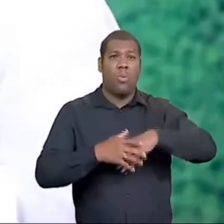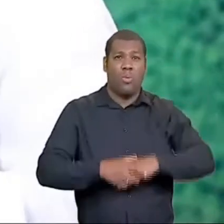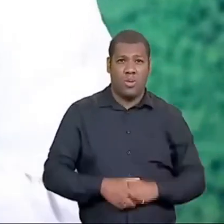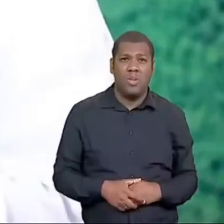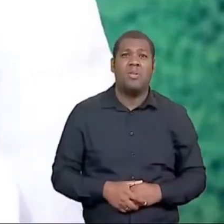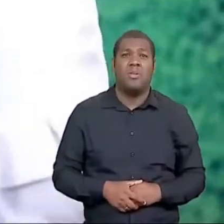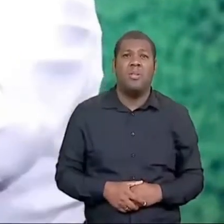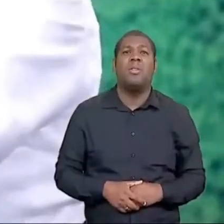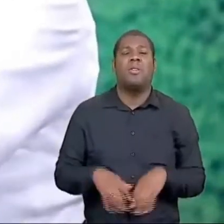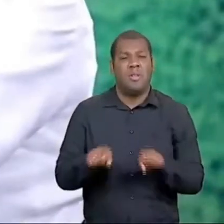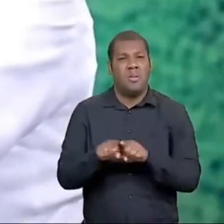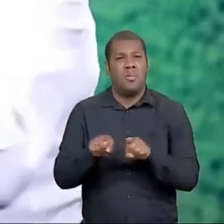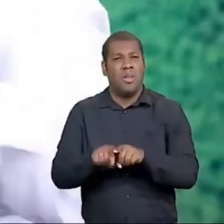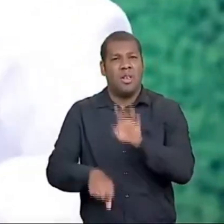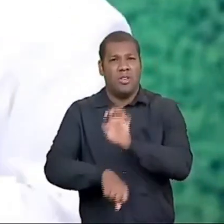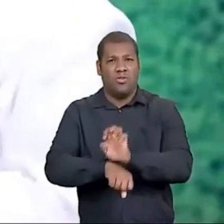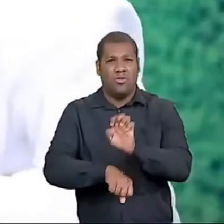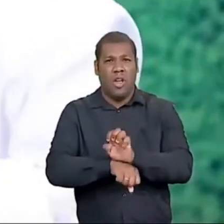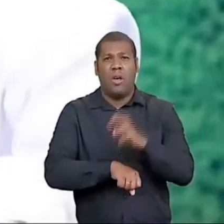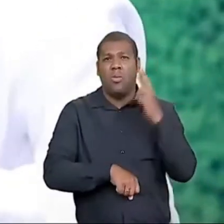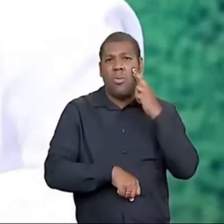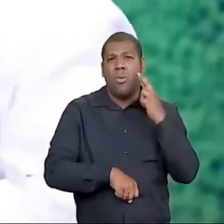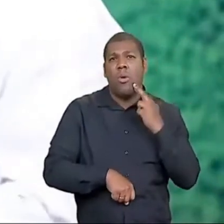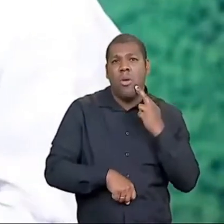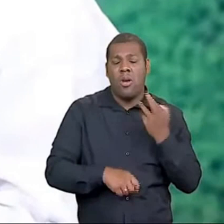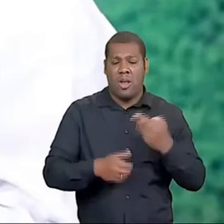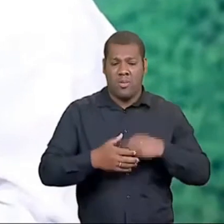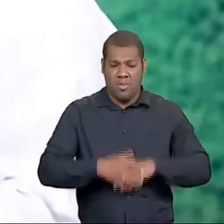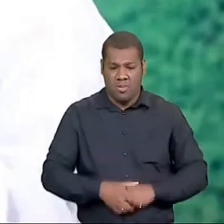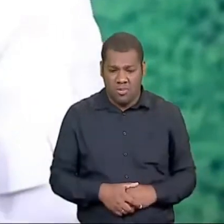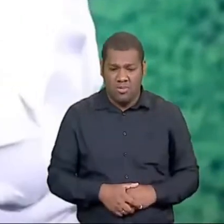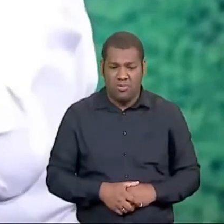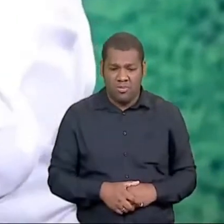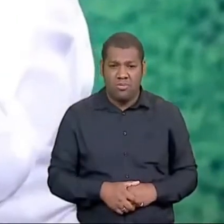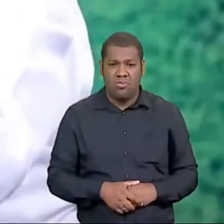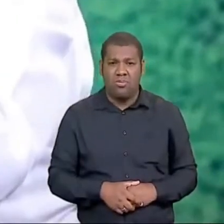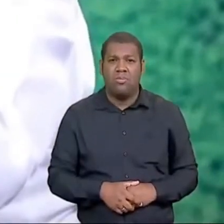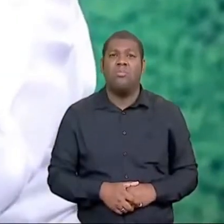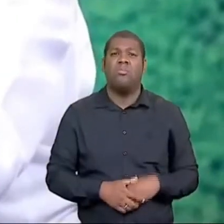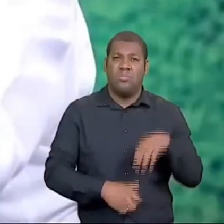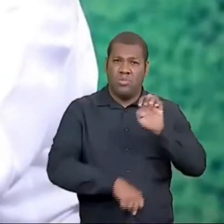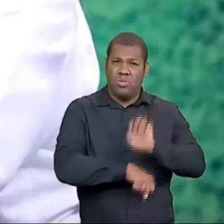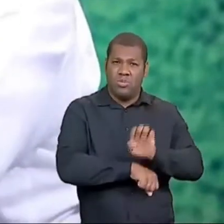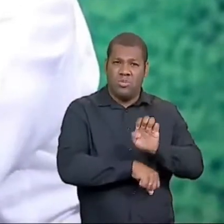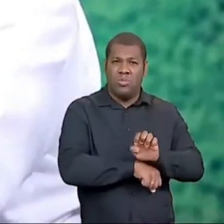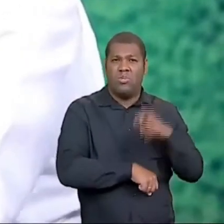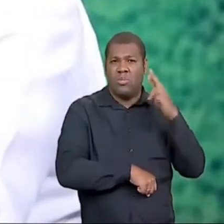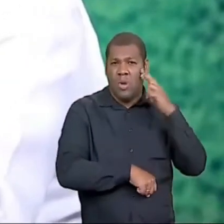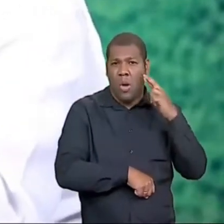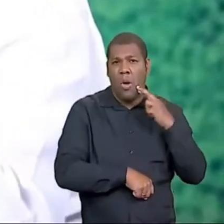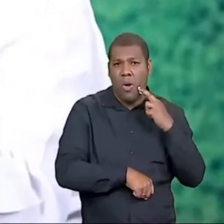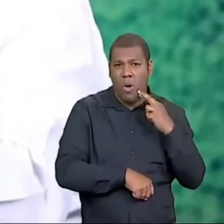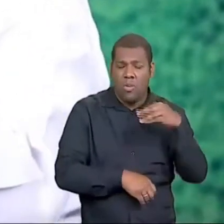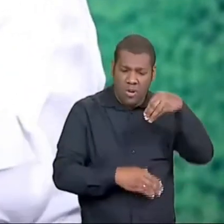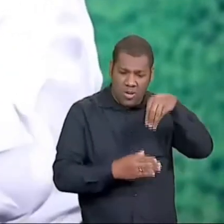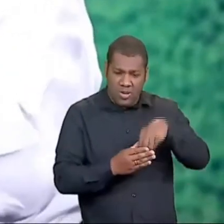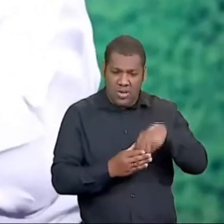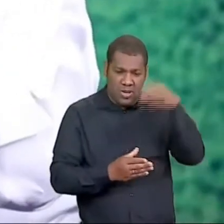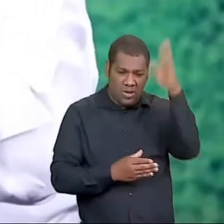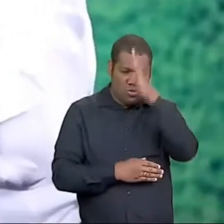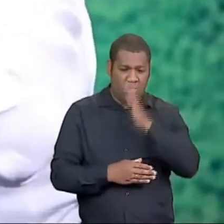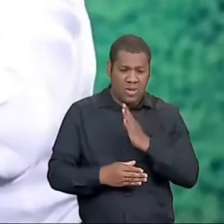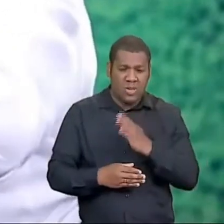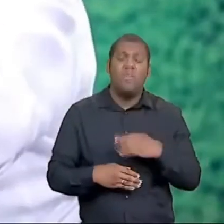terminando a interligação do Brasil, colocando Roraima para dentro do Brasil. Uhum. E depois nós vamos recuperar a linha de Guri da Venezuela, que